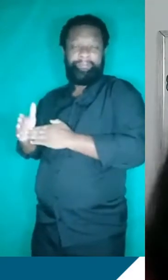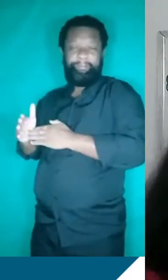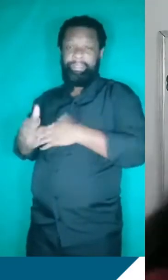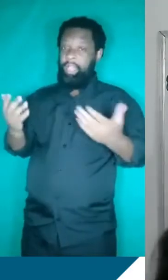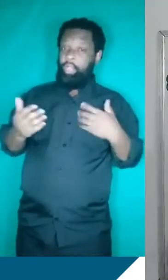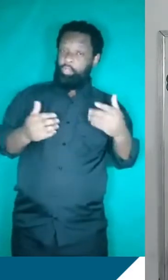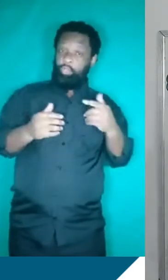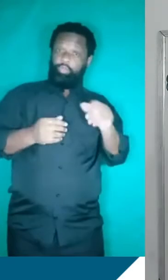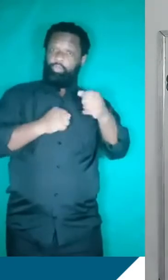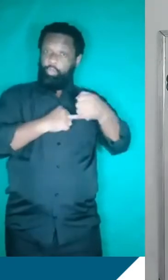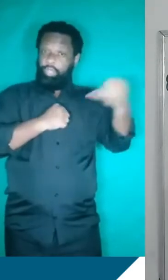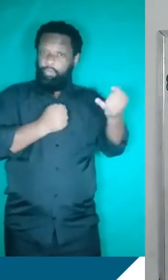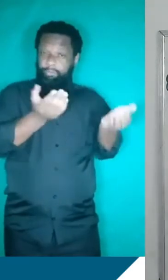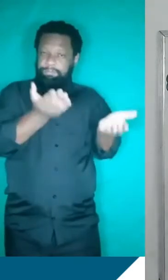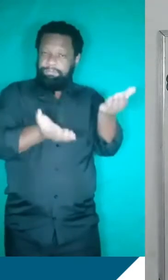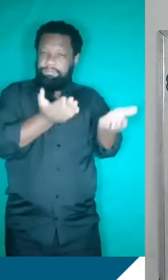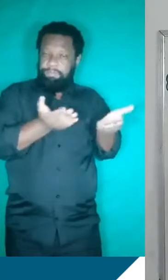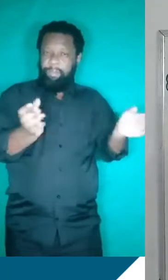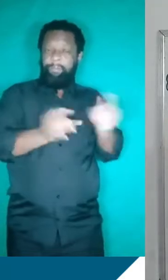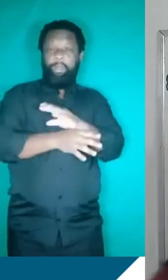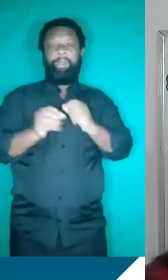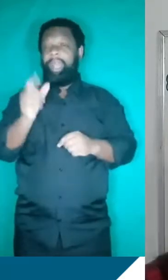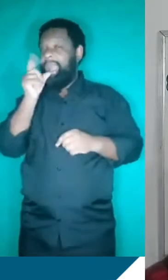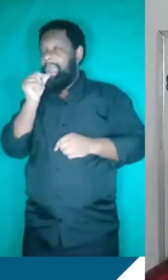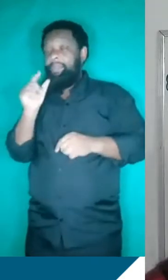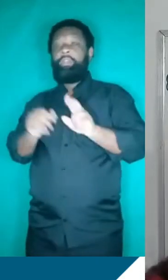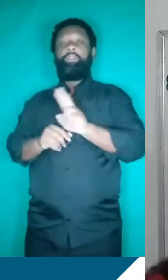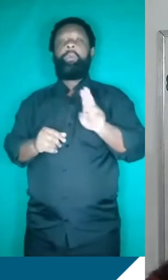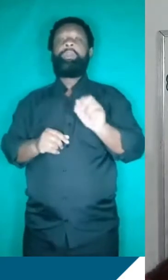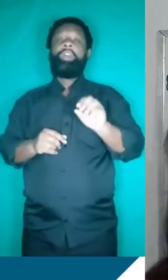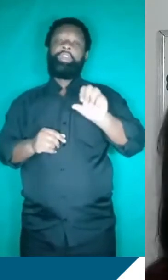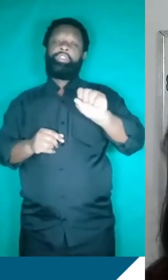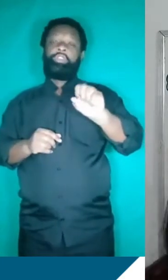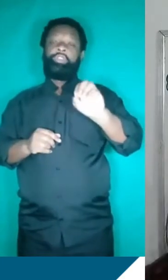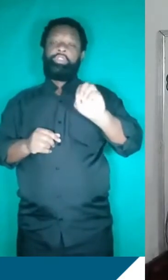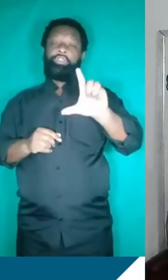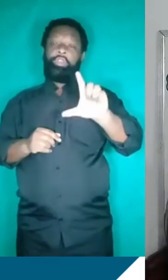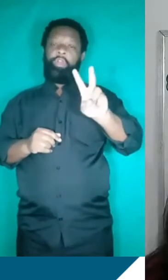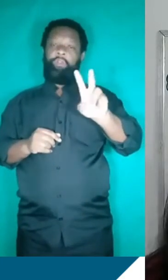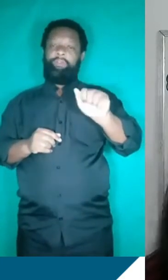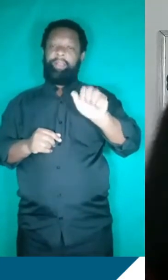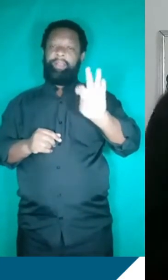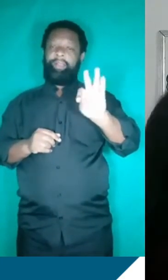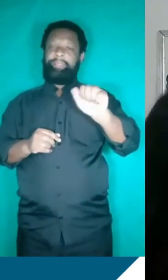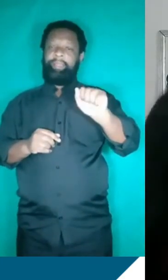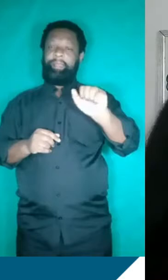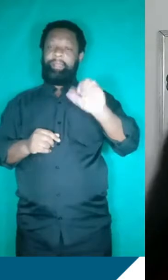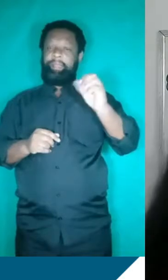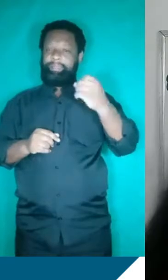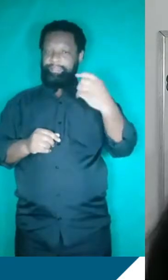de estabilização dos íons pelo solvente, que é a água, nós chamamos de solvatação. Tudo bem? Então eu